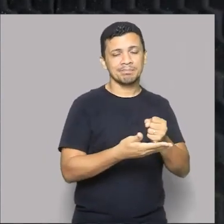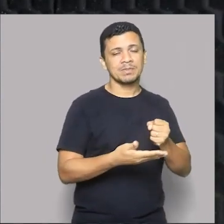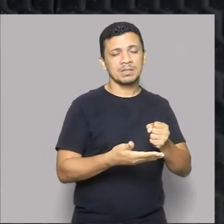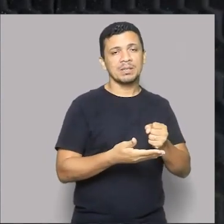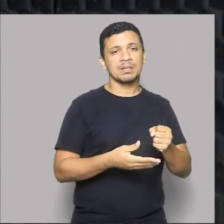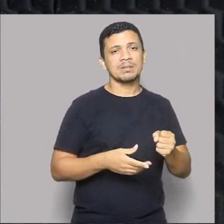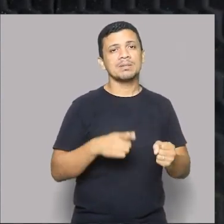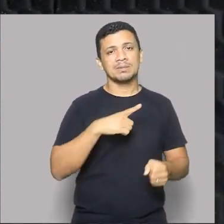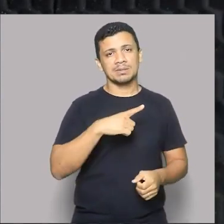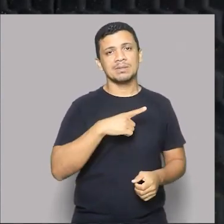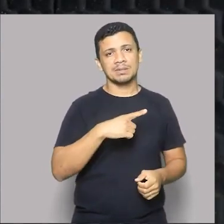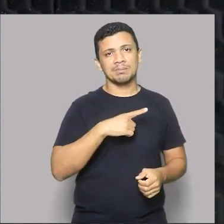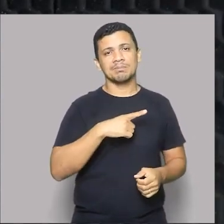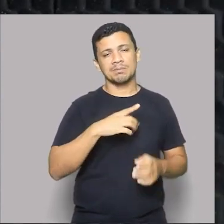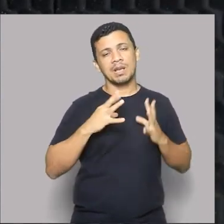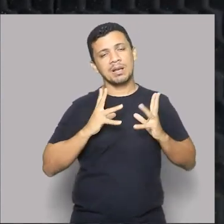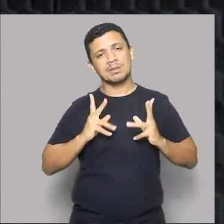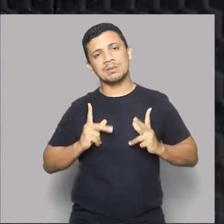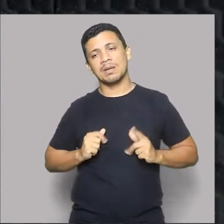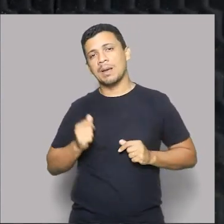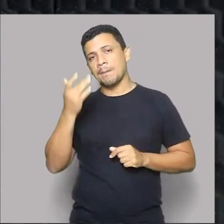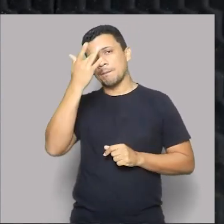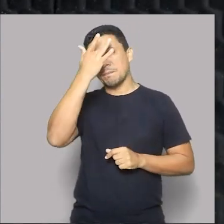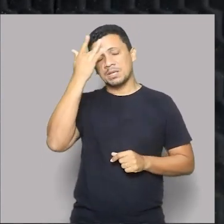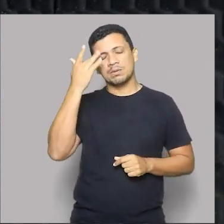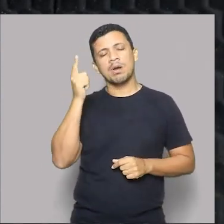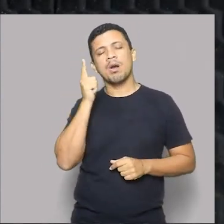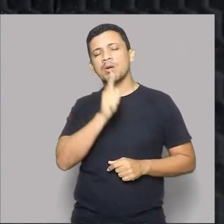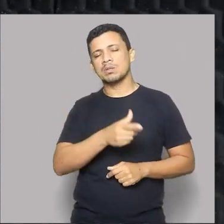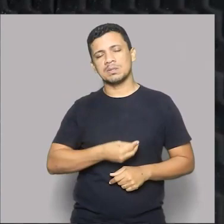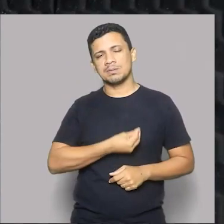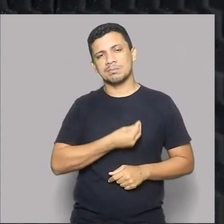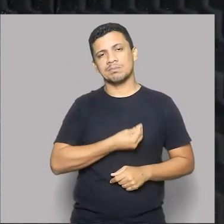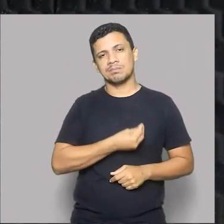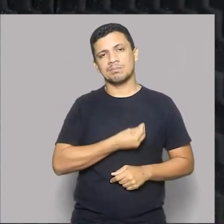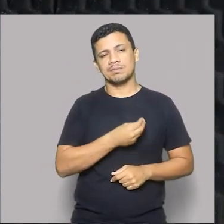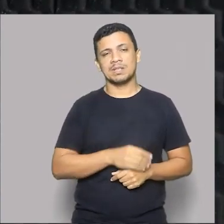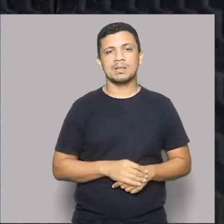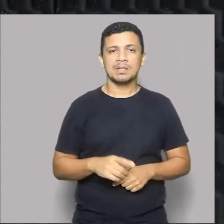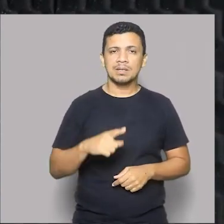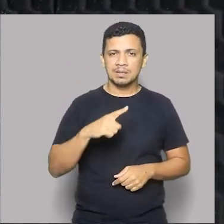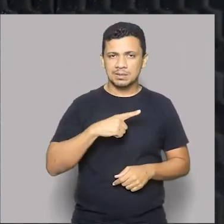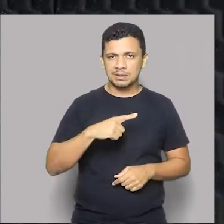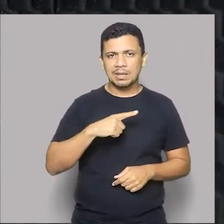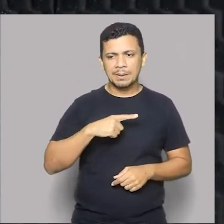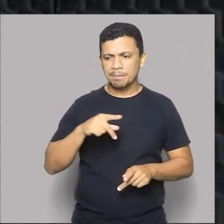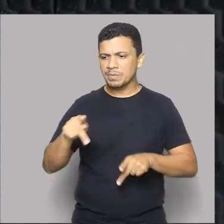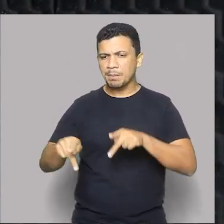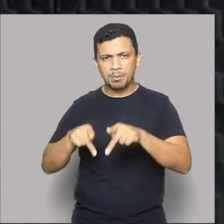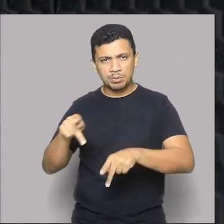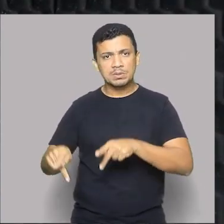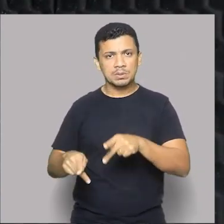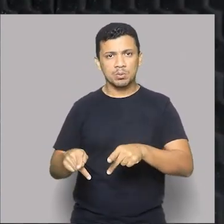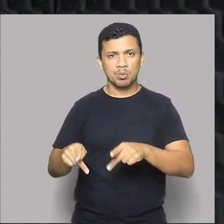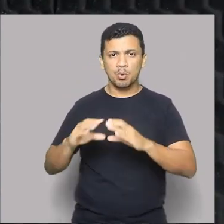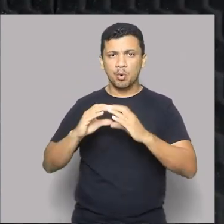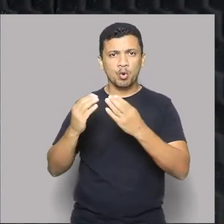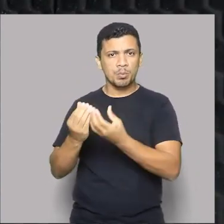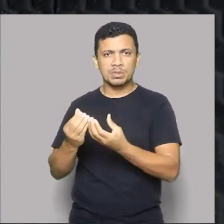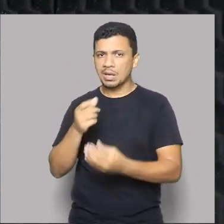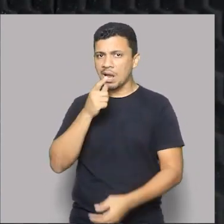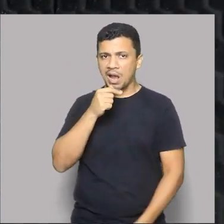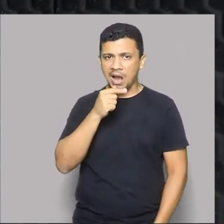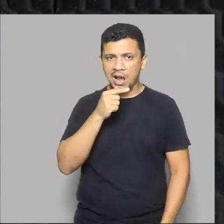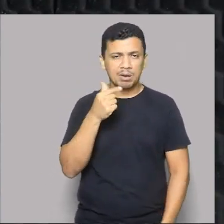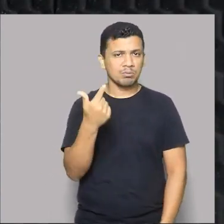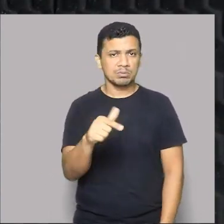de higiene para que esse indivíduo sobreviva. Então, se existem populações ou comunidades que não têm água, ou